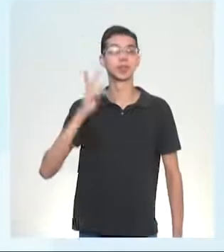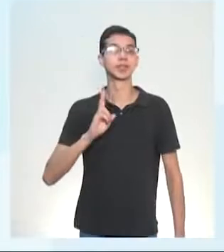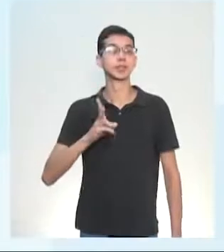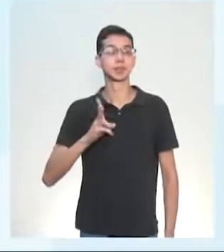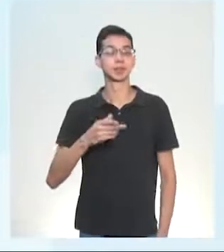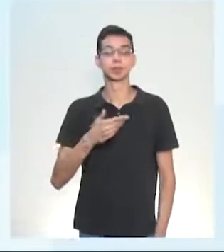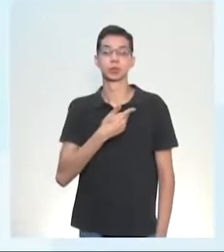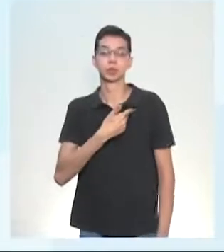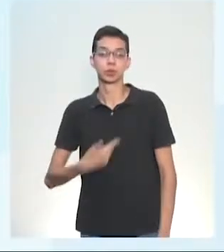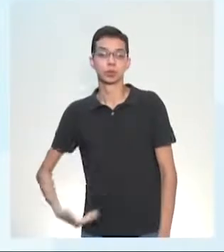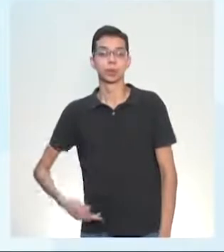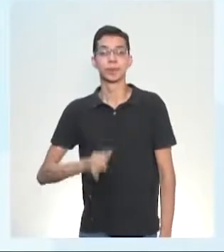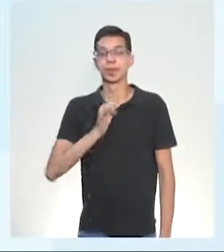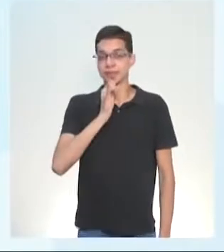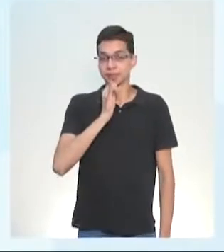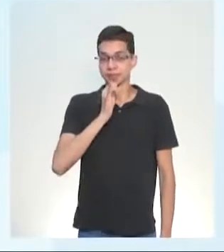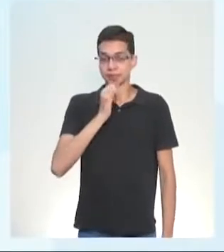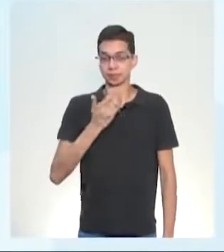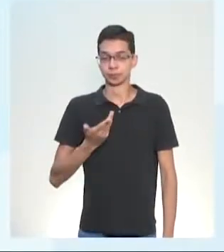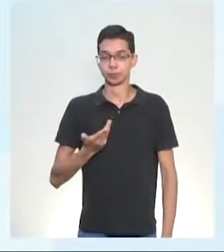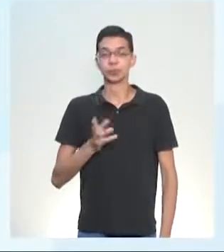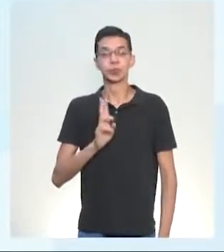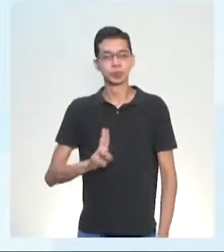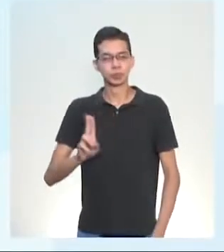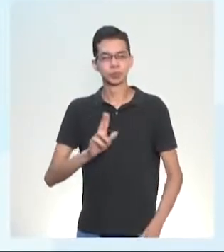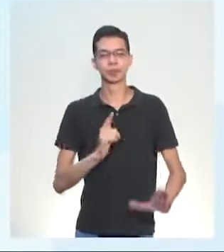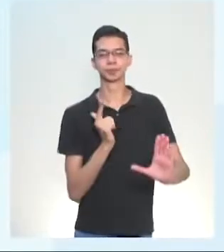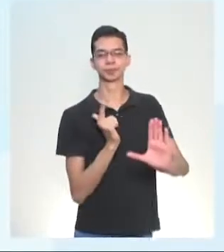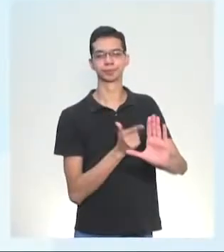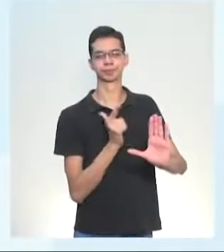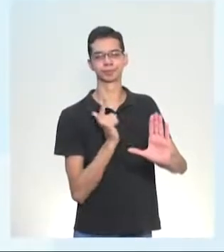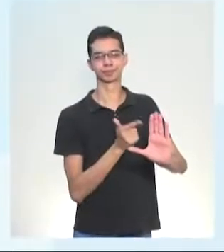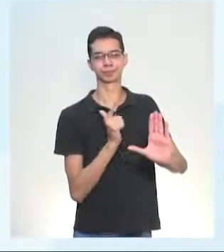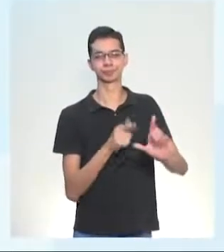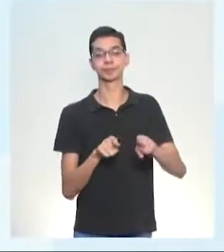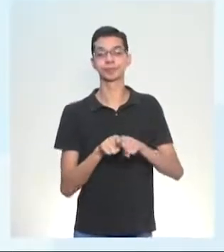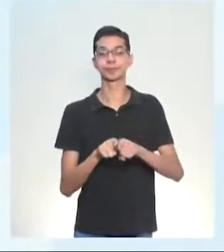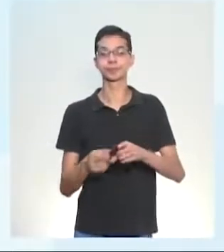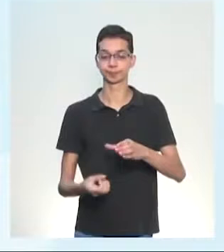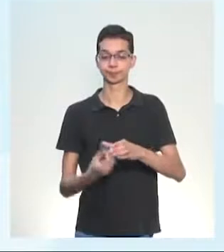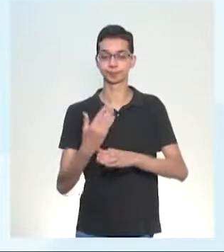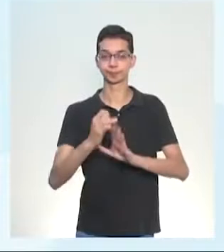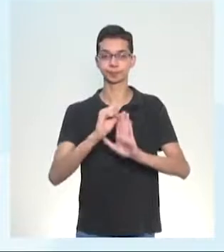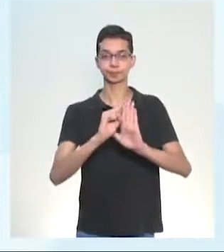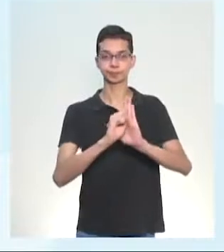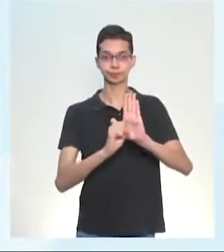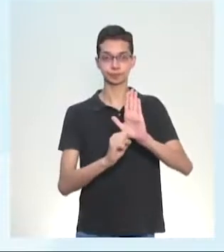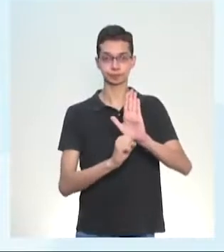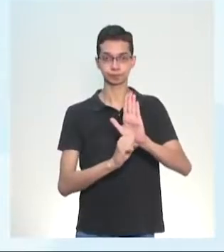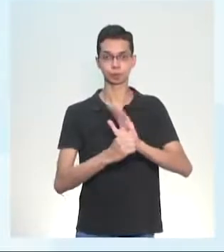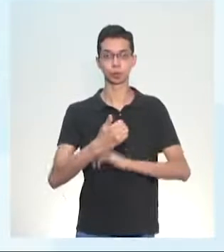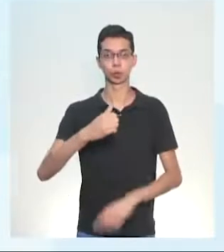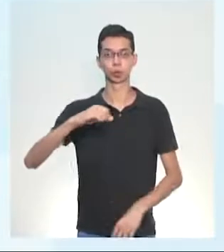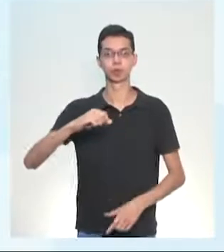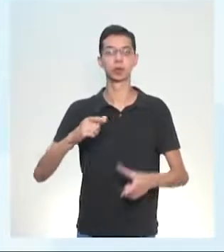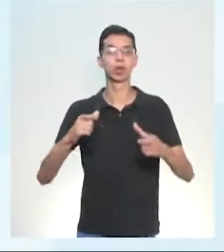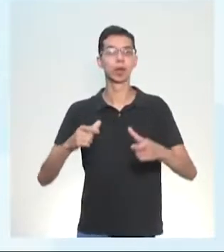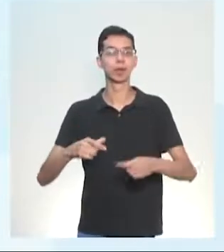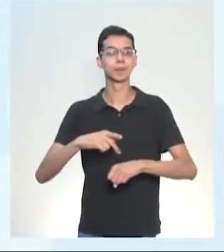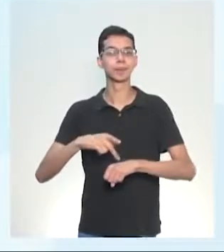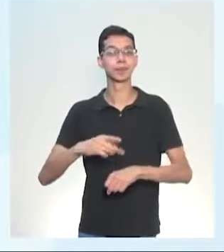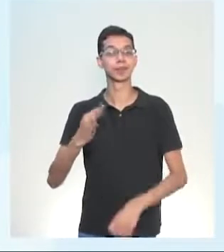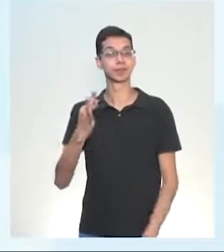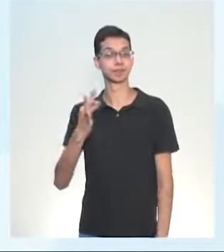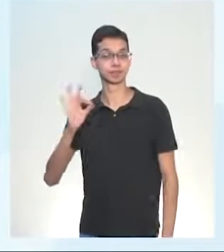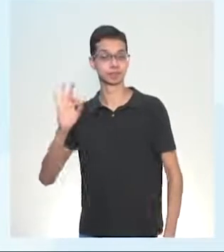muito utilizadas para fazer críticas sociais, foram criadas no século XIX, na França, com o objetivo de expressar